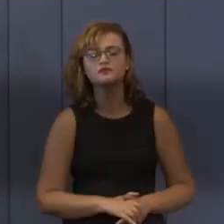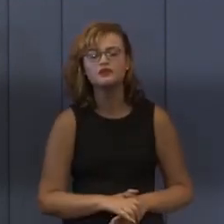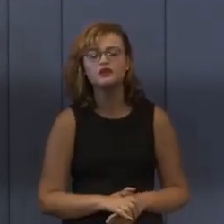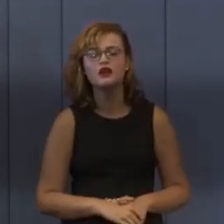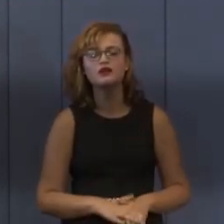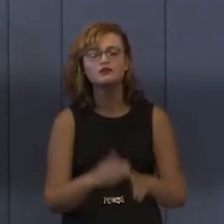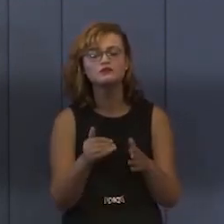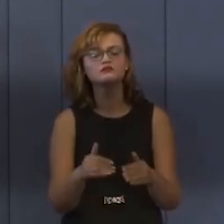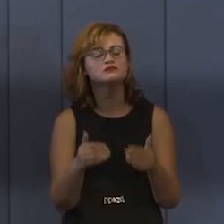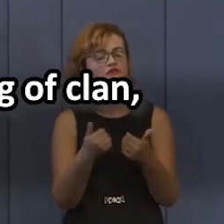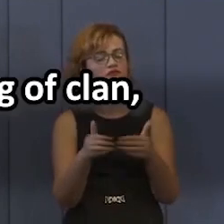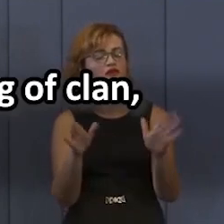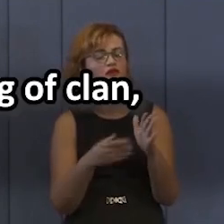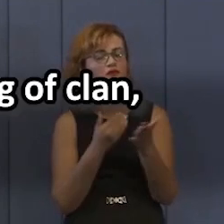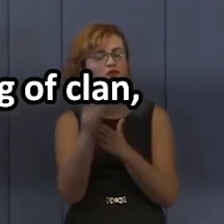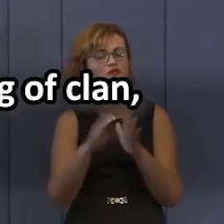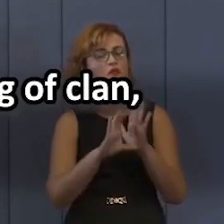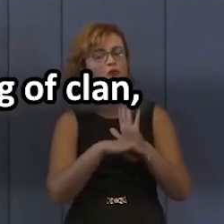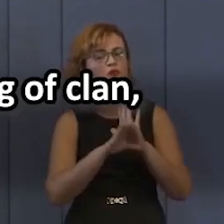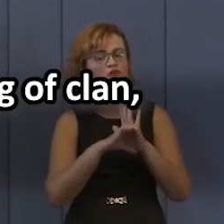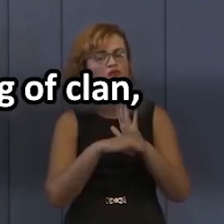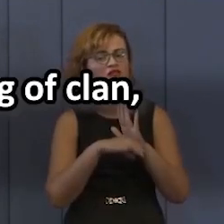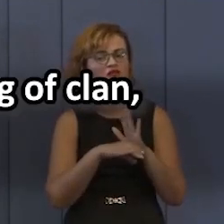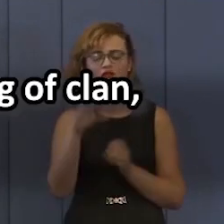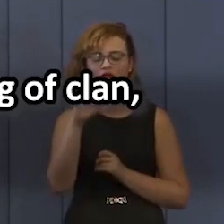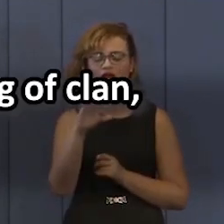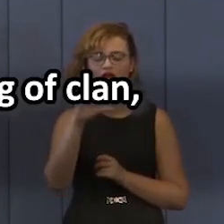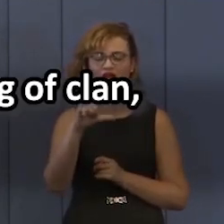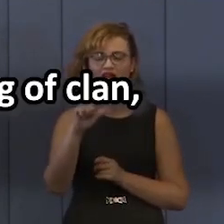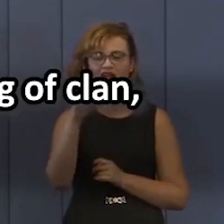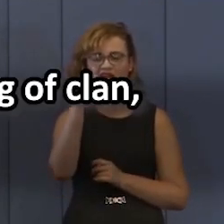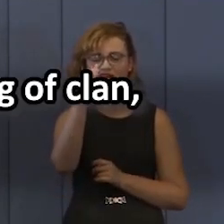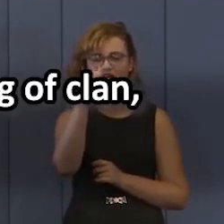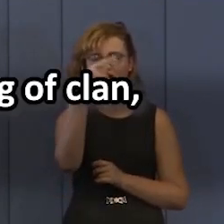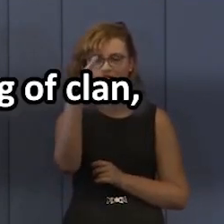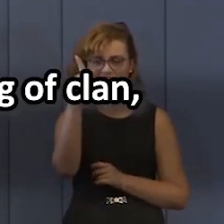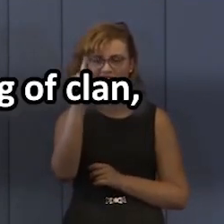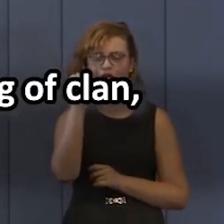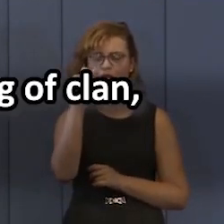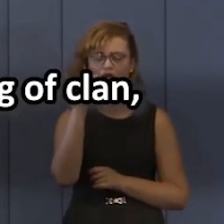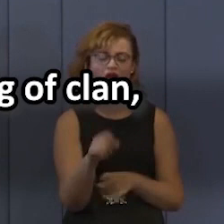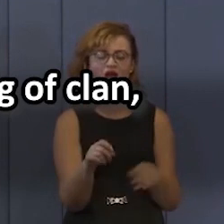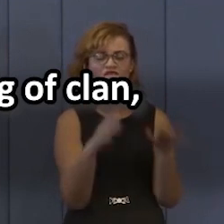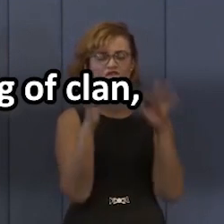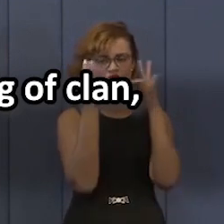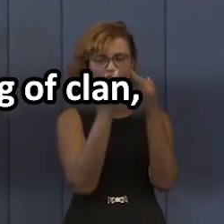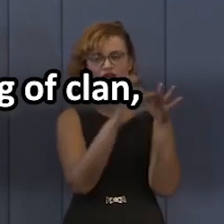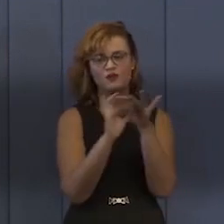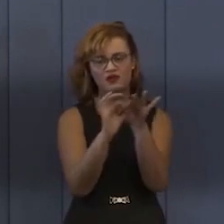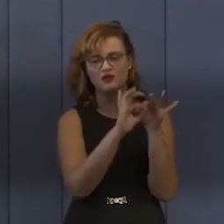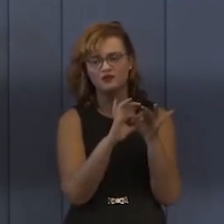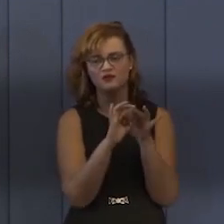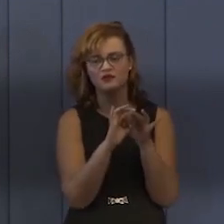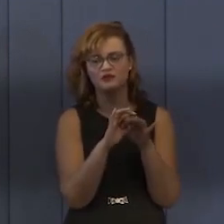Portanto, esse é o primeiro núcleo. Ao expandir esse núcleo, eu chego no conceito de clã,